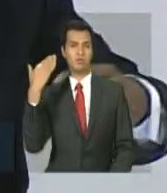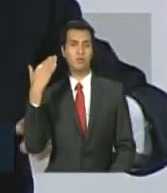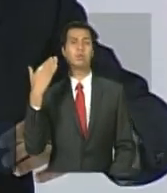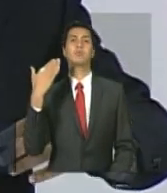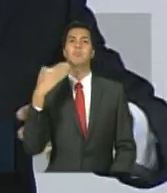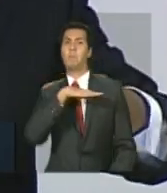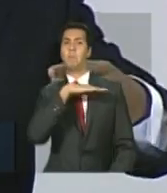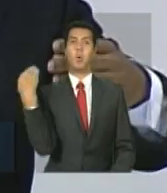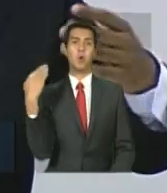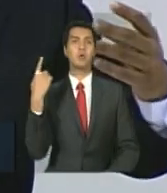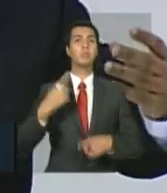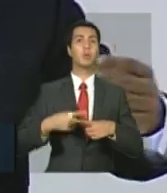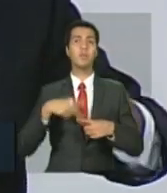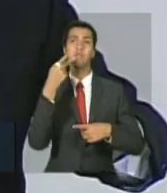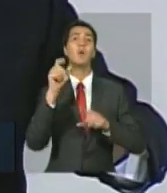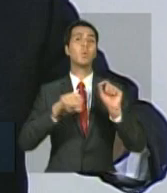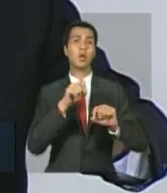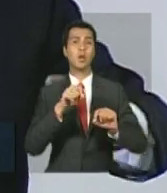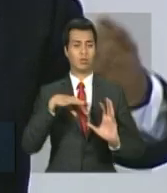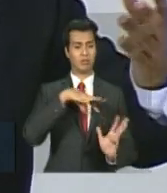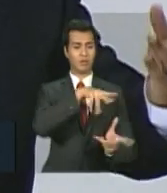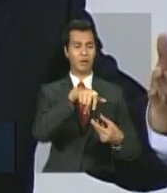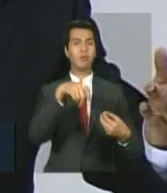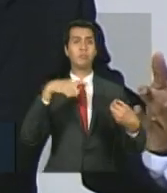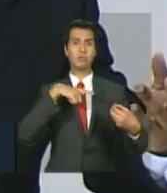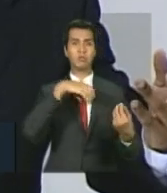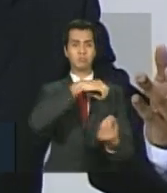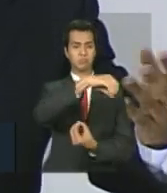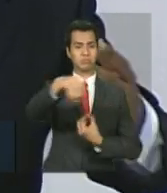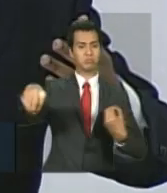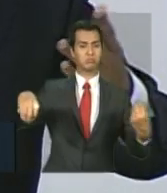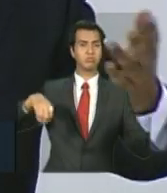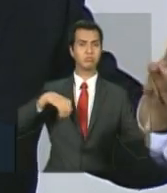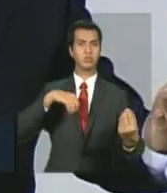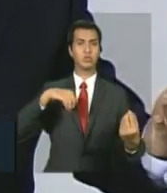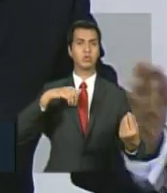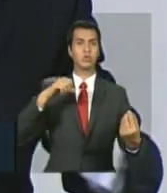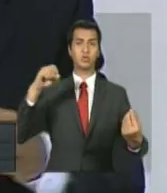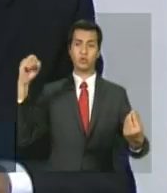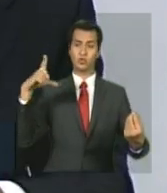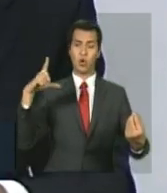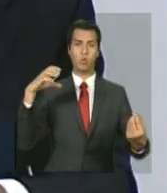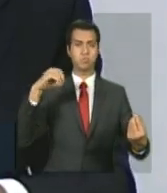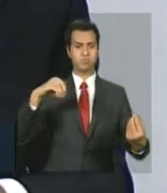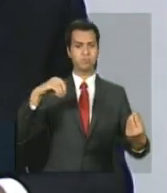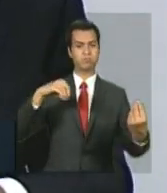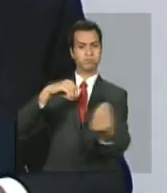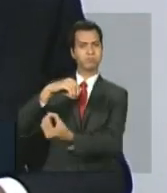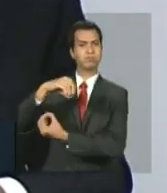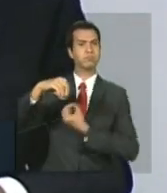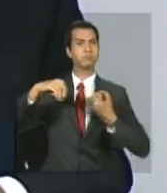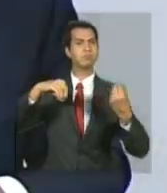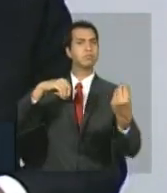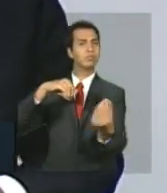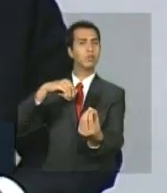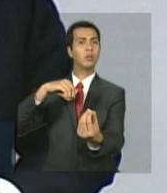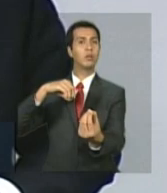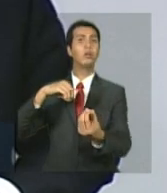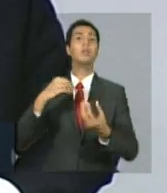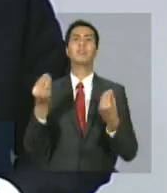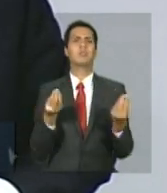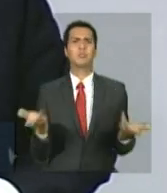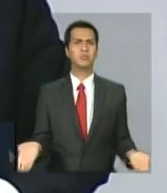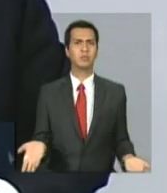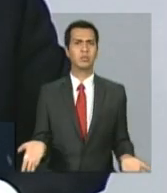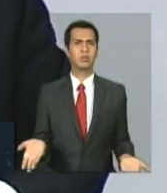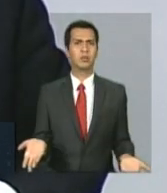racionalmente que a Terra girava em torno do Sol. Estamos diante disso? Não há racionalidade no processo político? Tudo